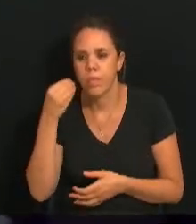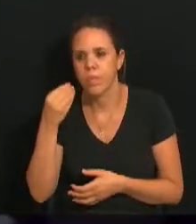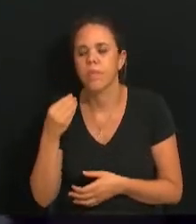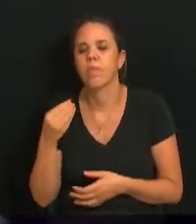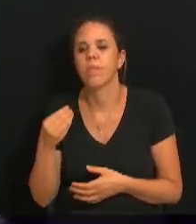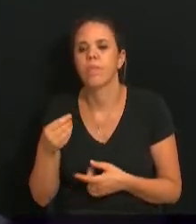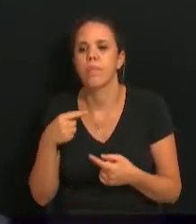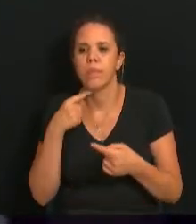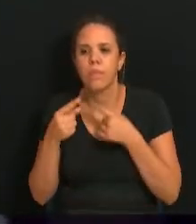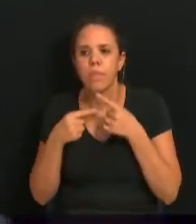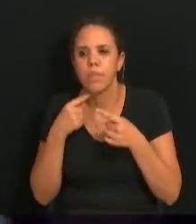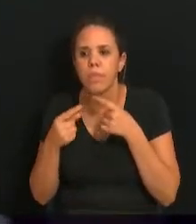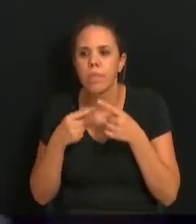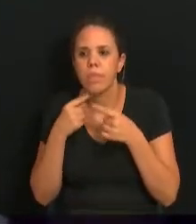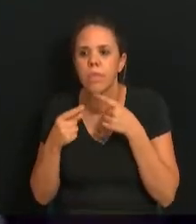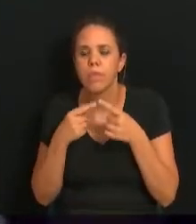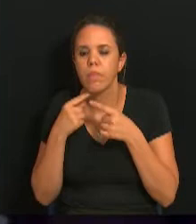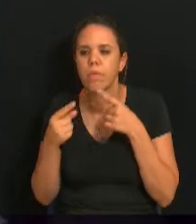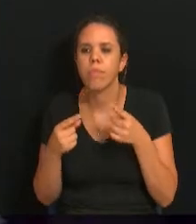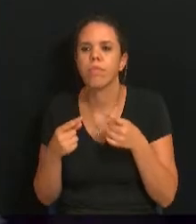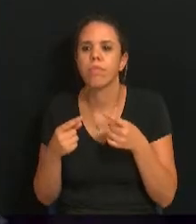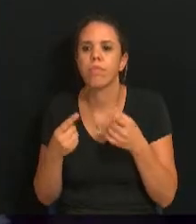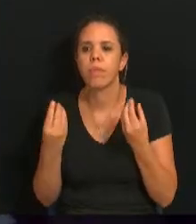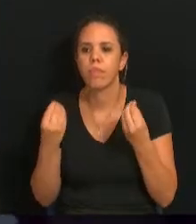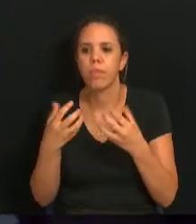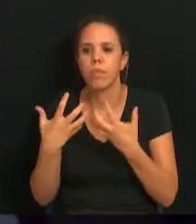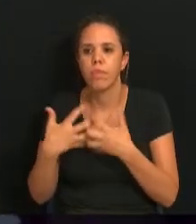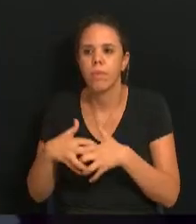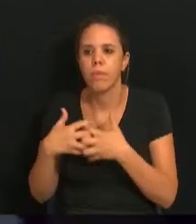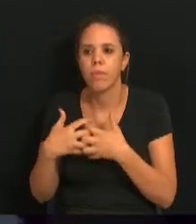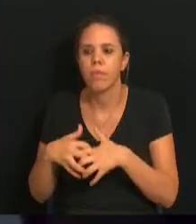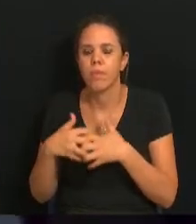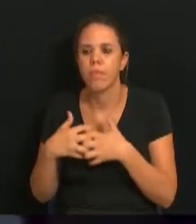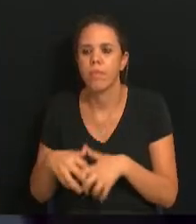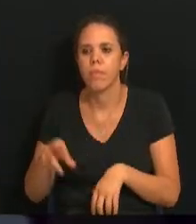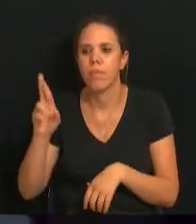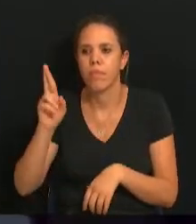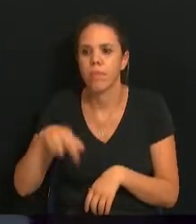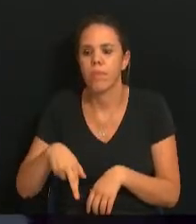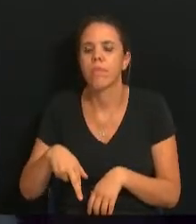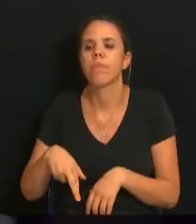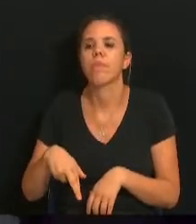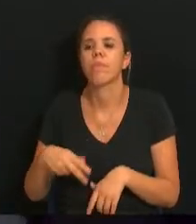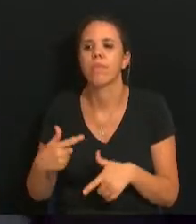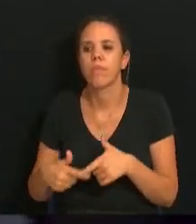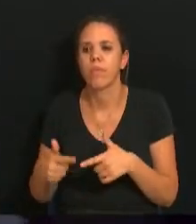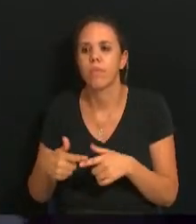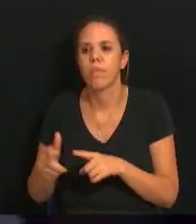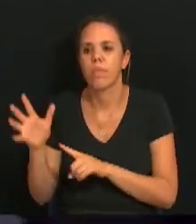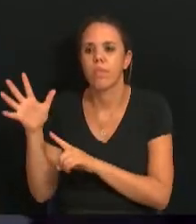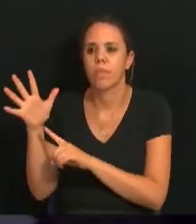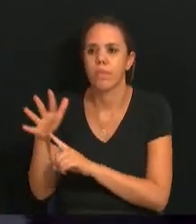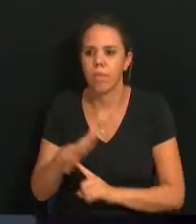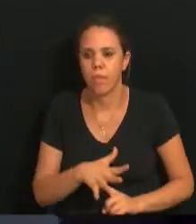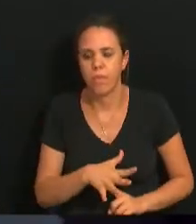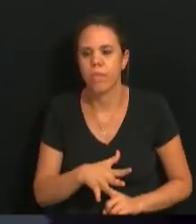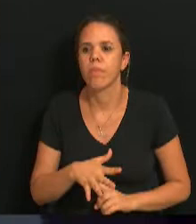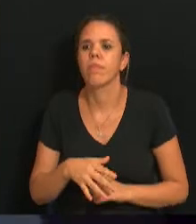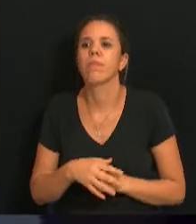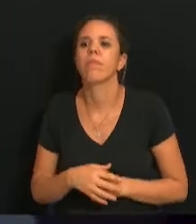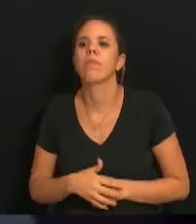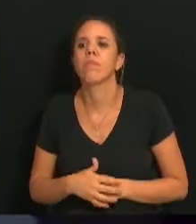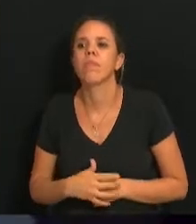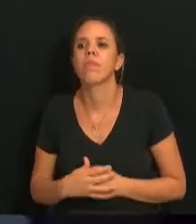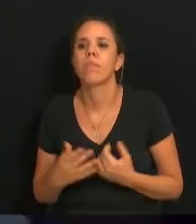questionando e pondo em reflexão as razões da desigualdade social e das opressões. Isso implica,